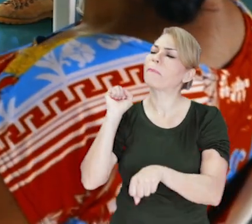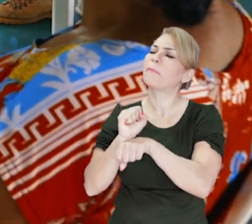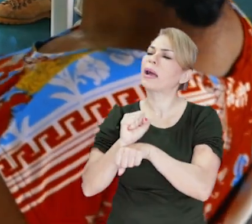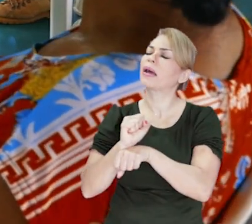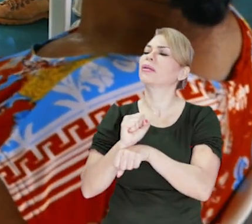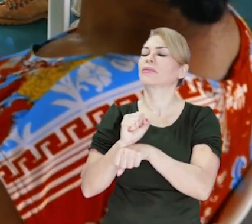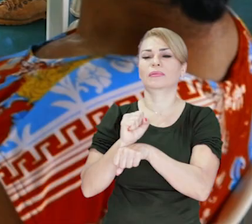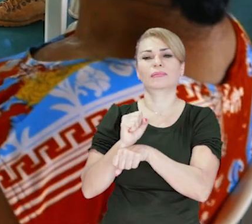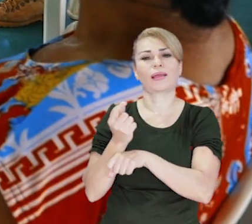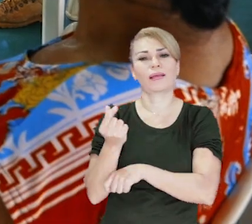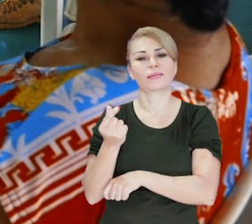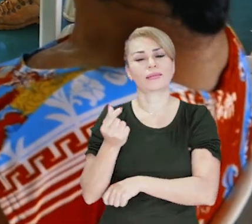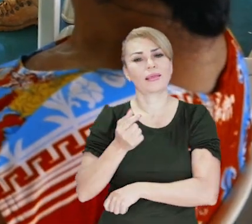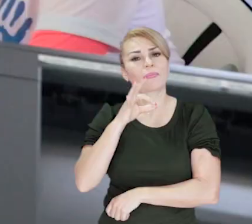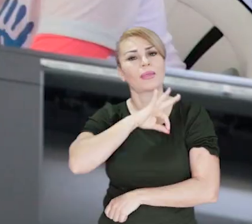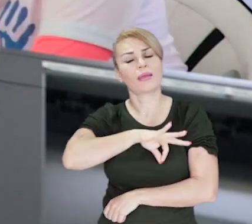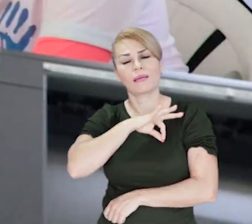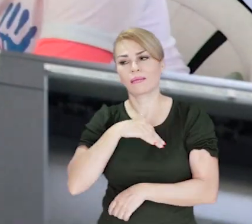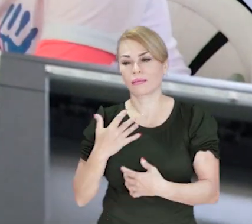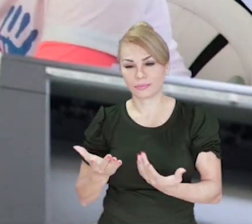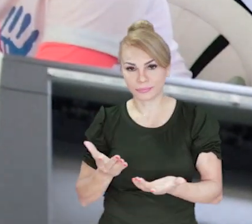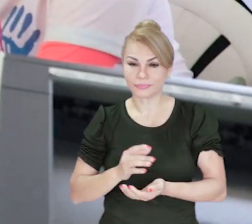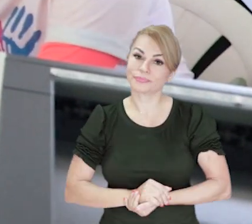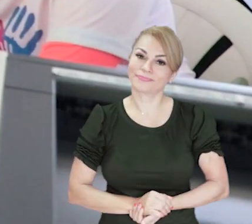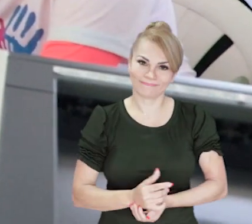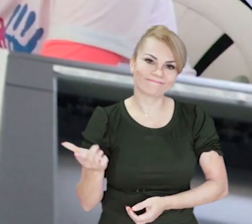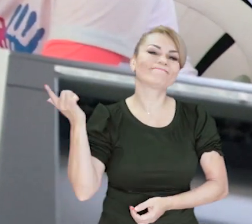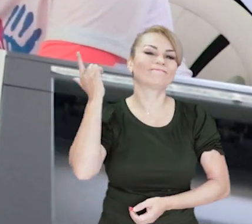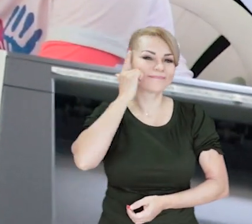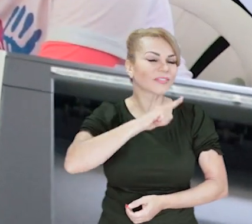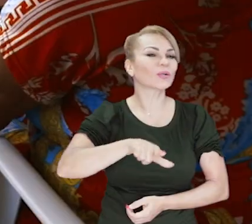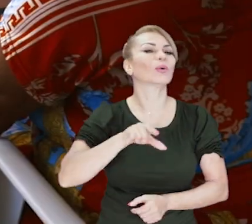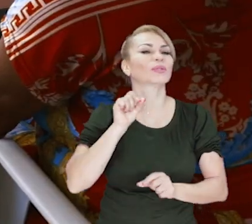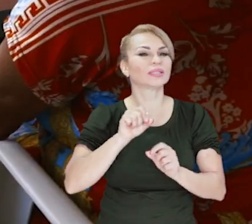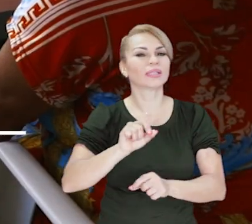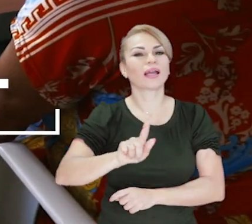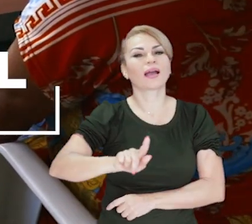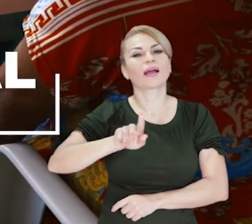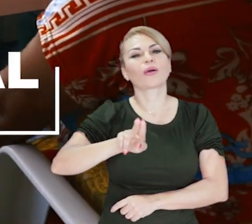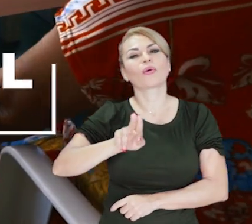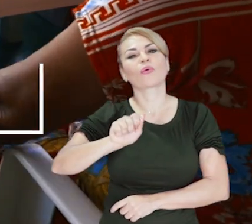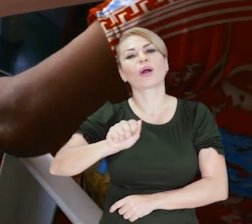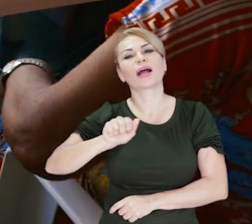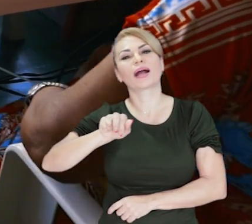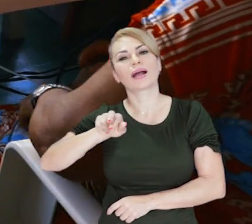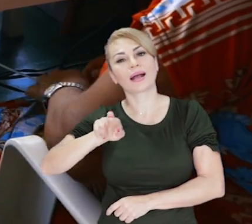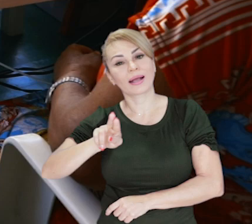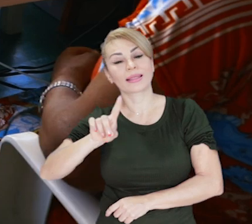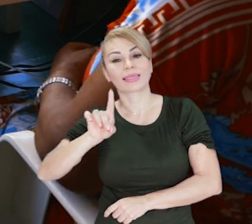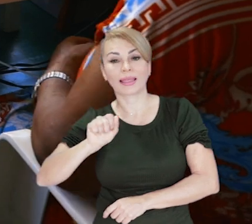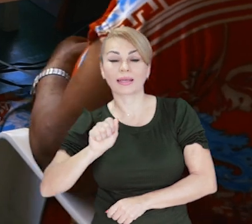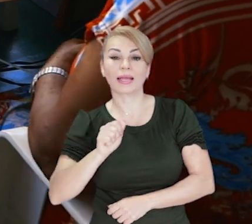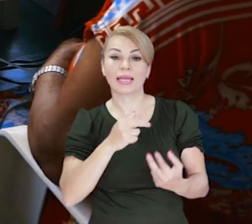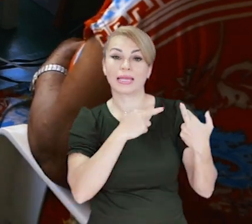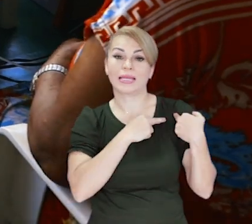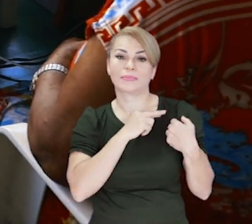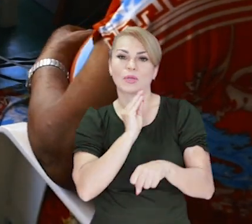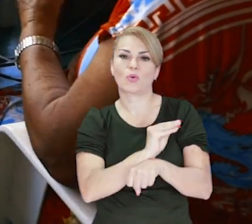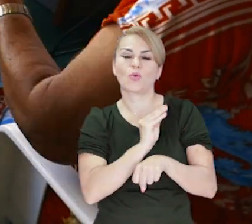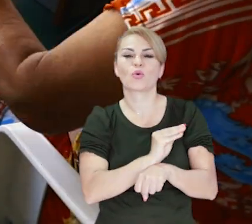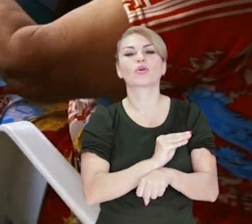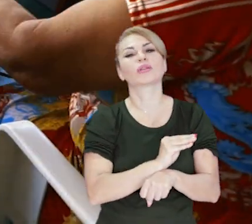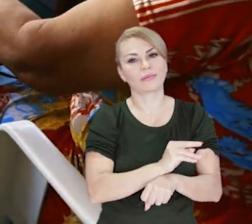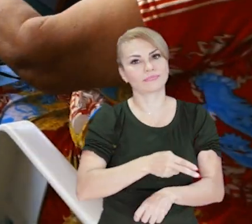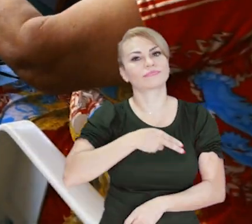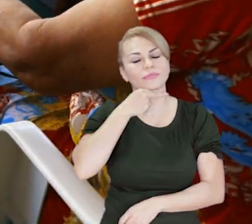De um lado, ela conseguiu a guarda, virou e passou por outra audiência, essa na Justiça Federal. Além de restabelecer o direito